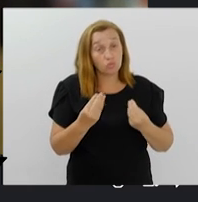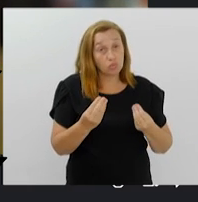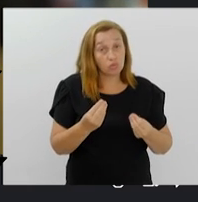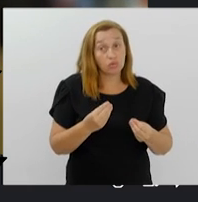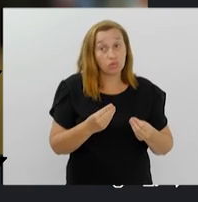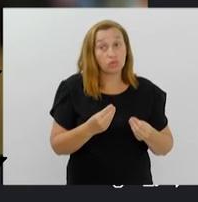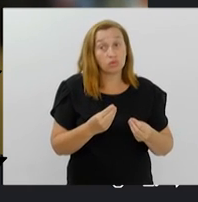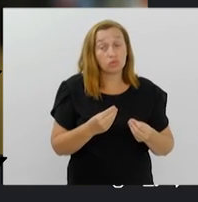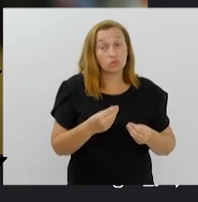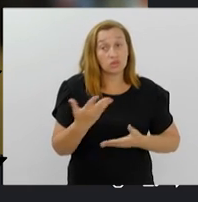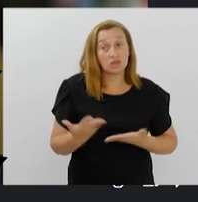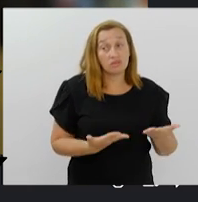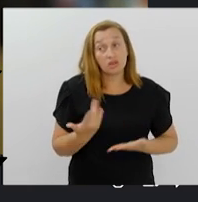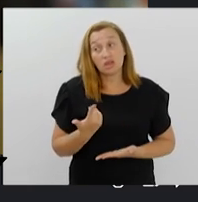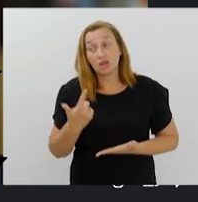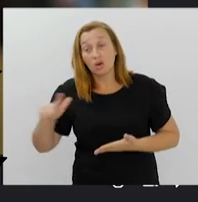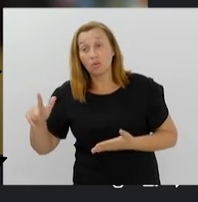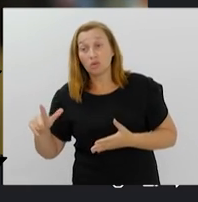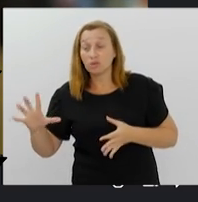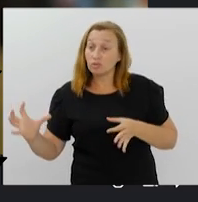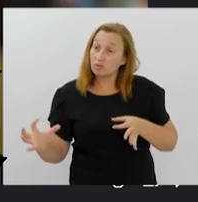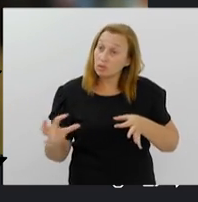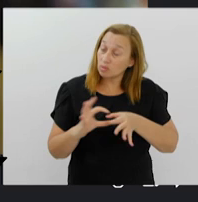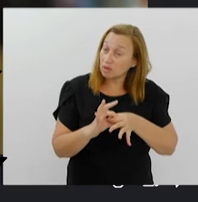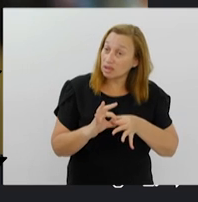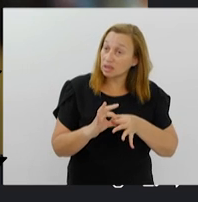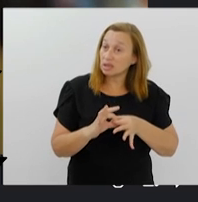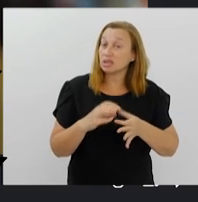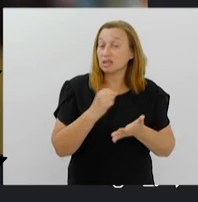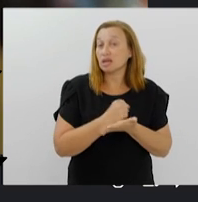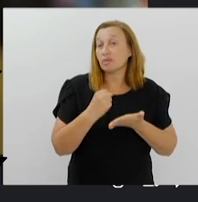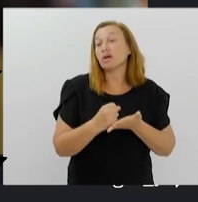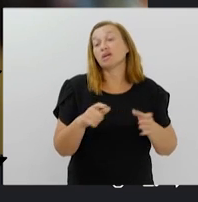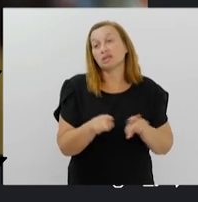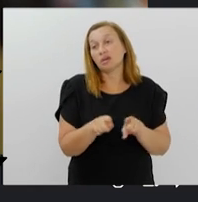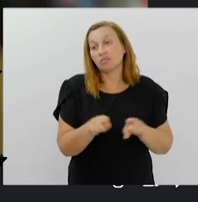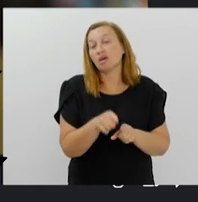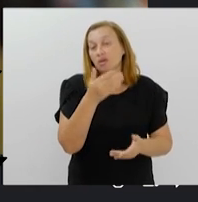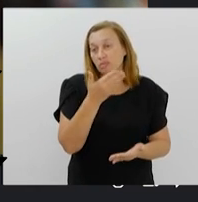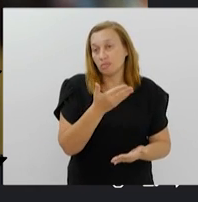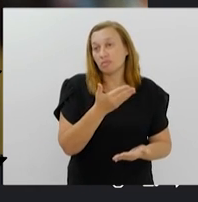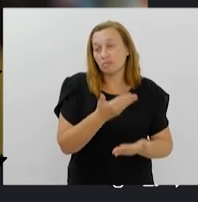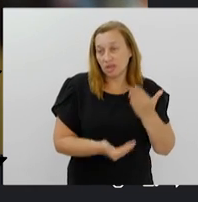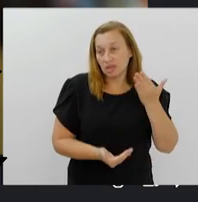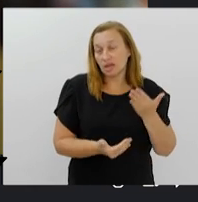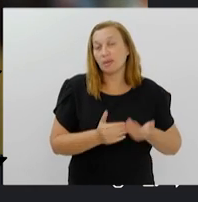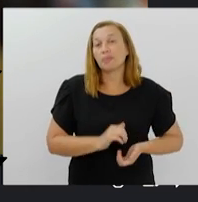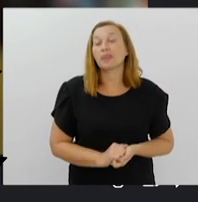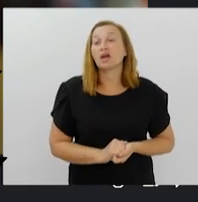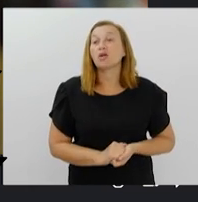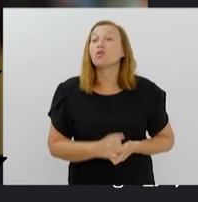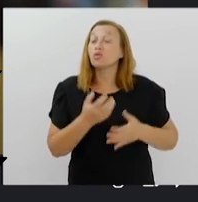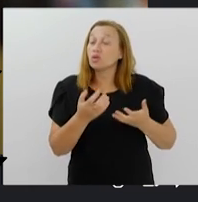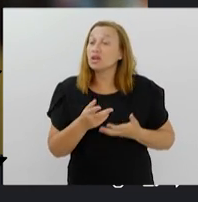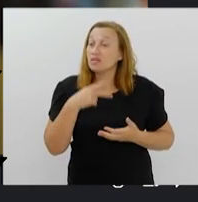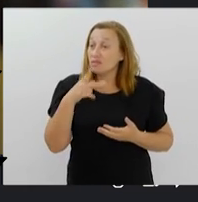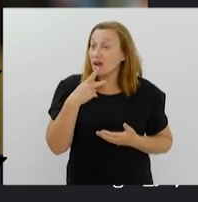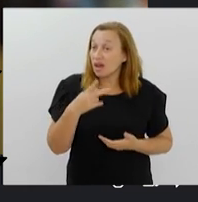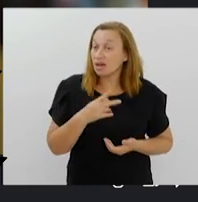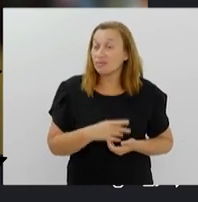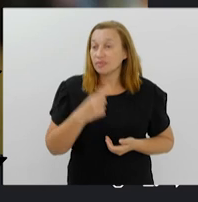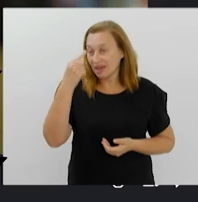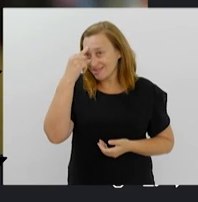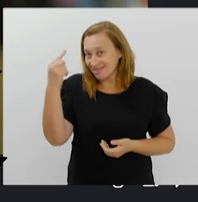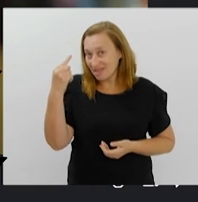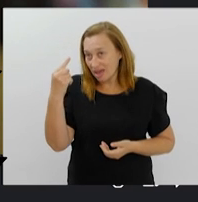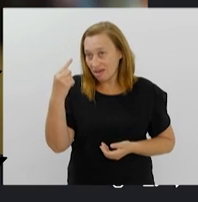pessoas que estão vinculadas a esse contrato que também serão lesadas eh por esta prática eh o que eu queria destacar é que a ideia